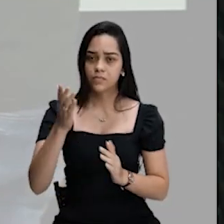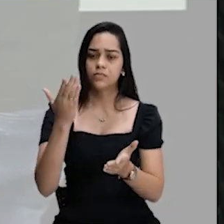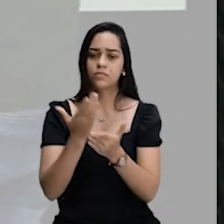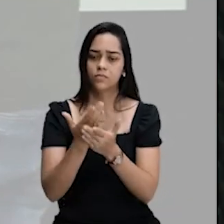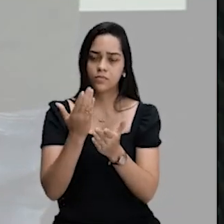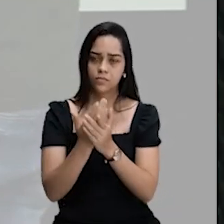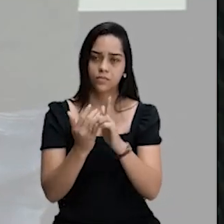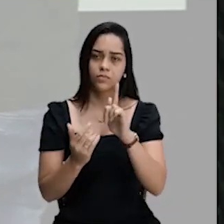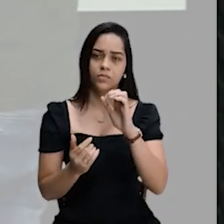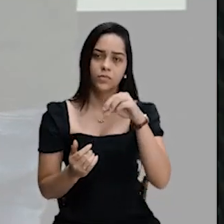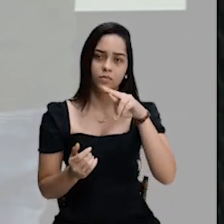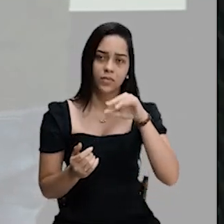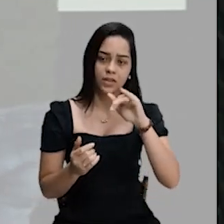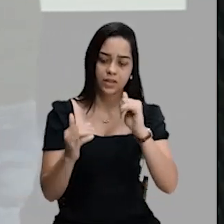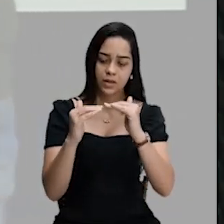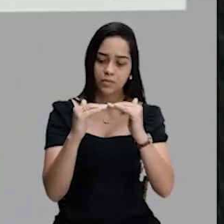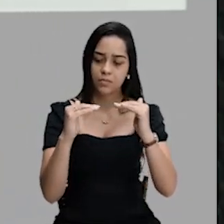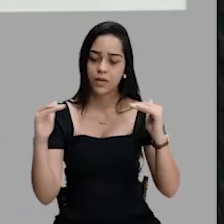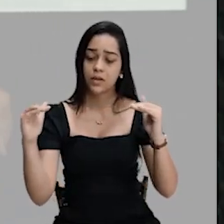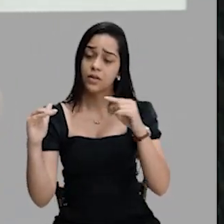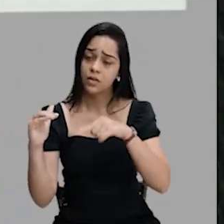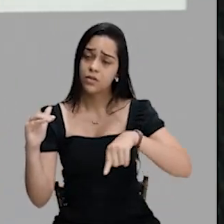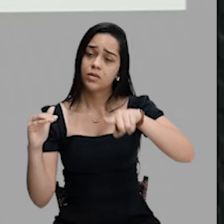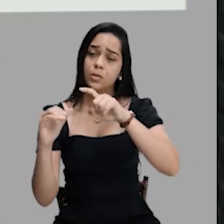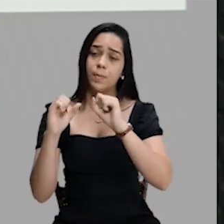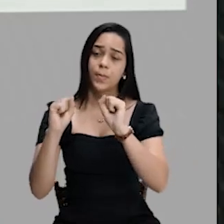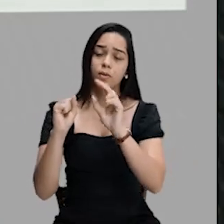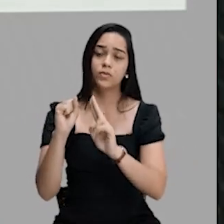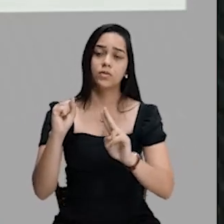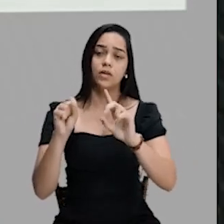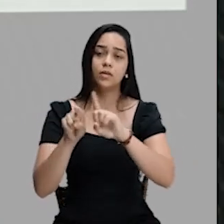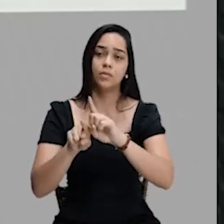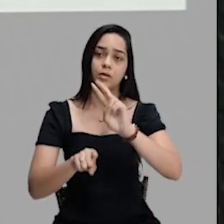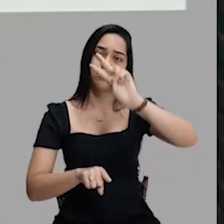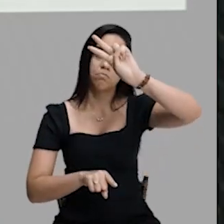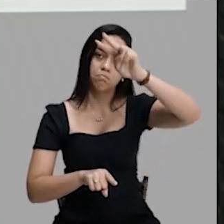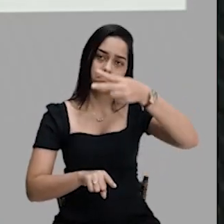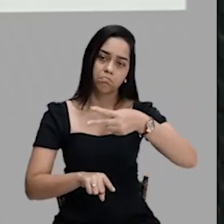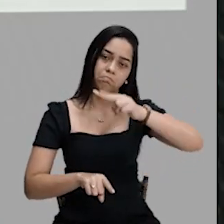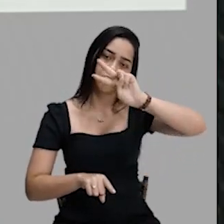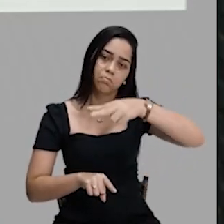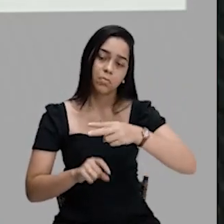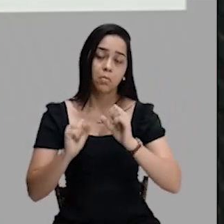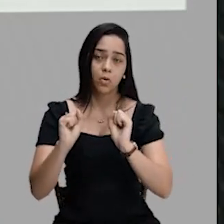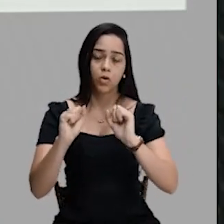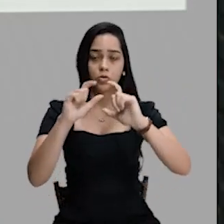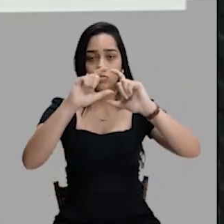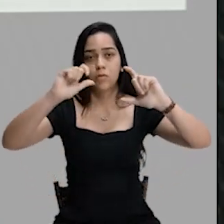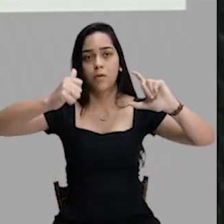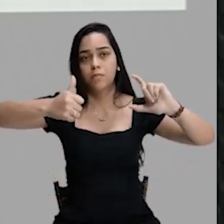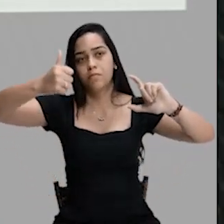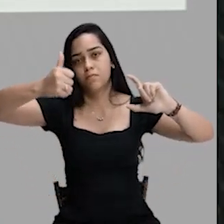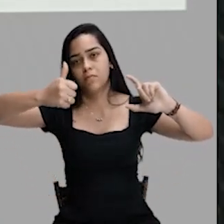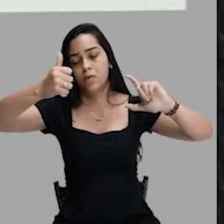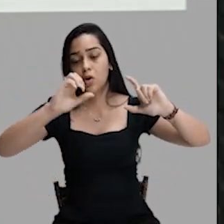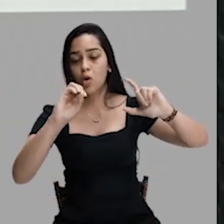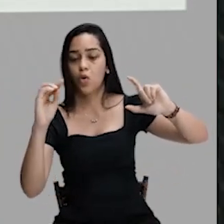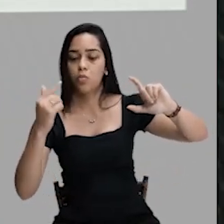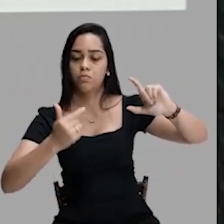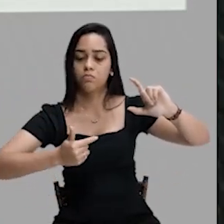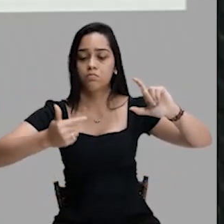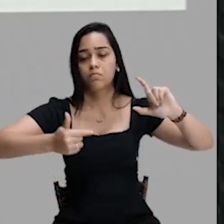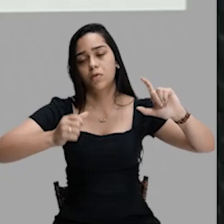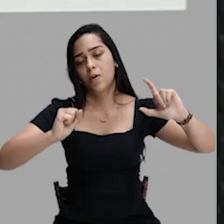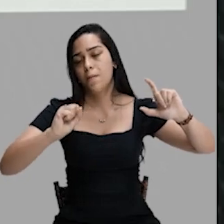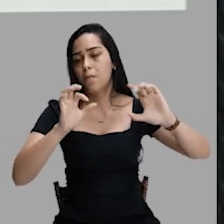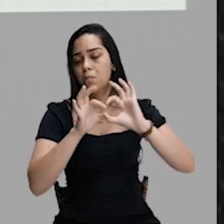na geometria plana. Tá? Então, você pode usar essa fórmula assim, né? Ou essa fórmula